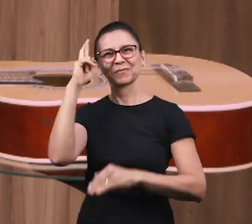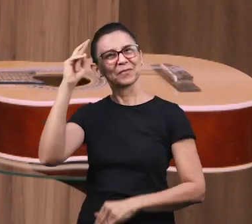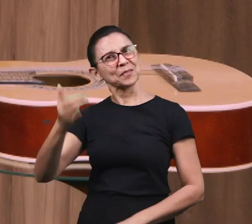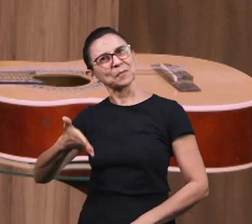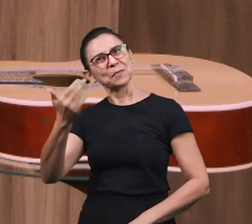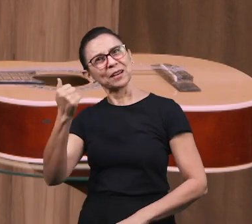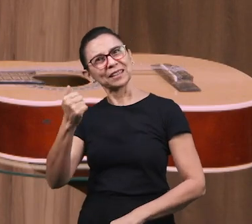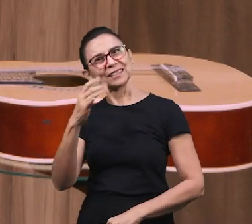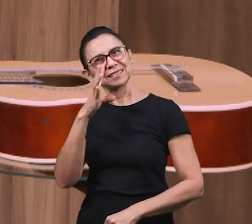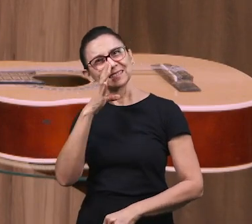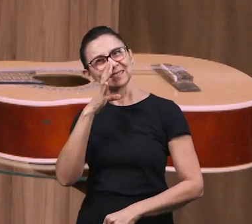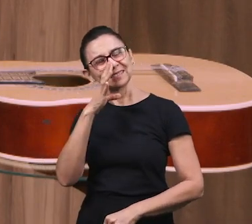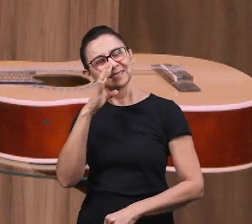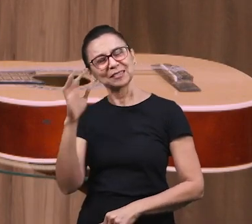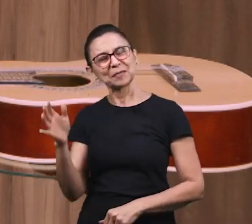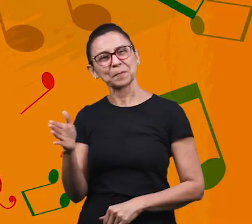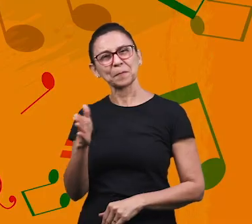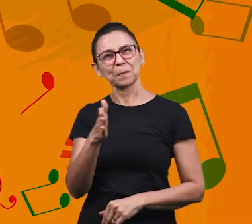Nous allons regarder